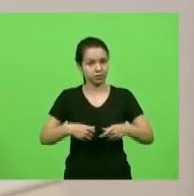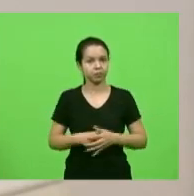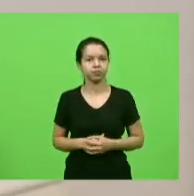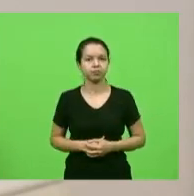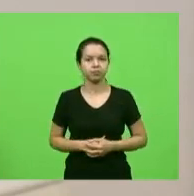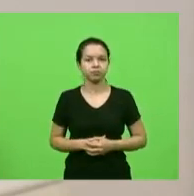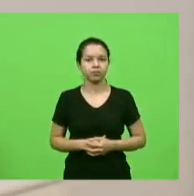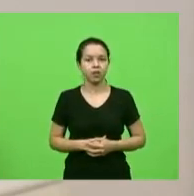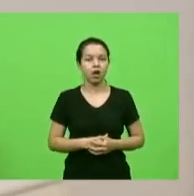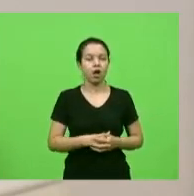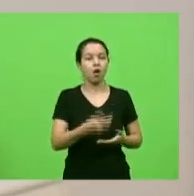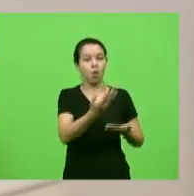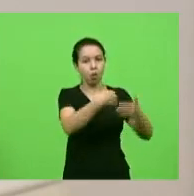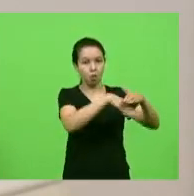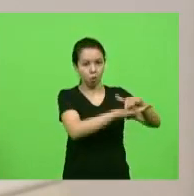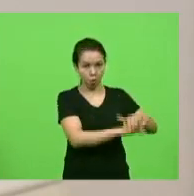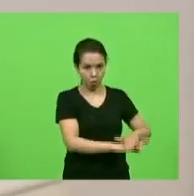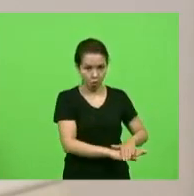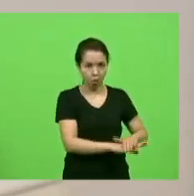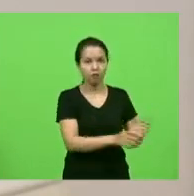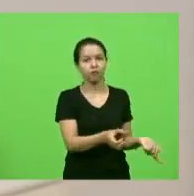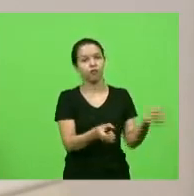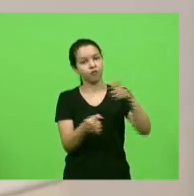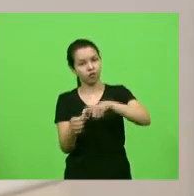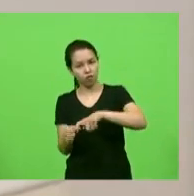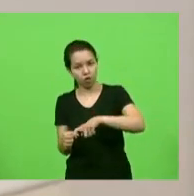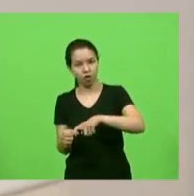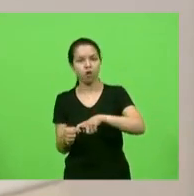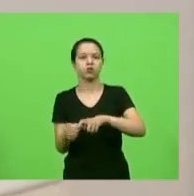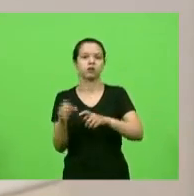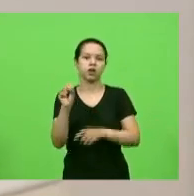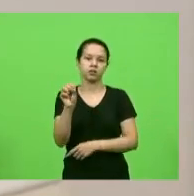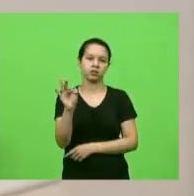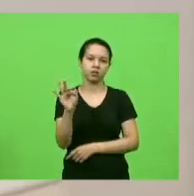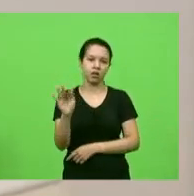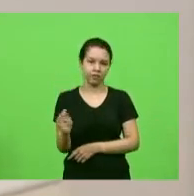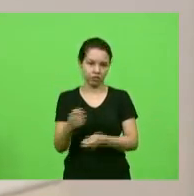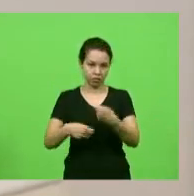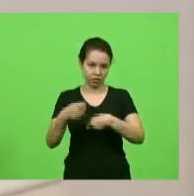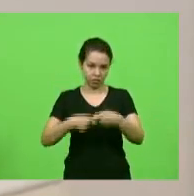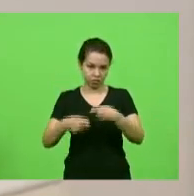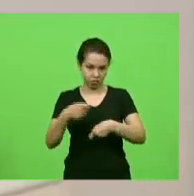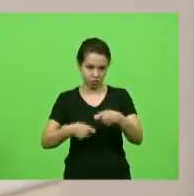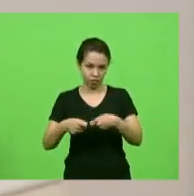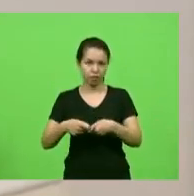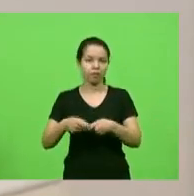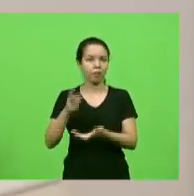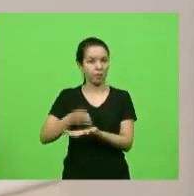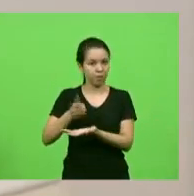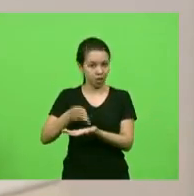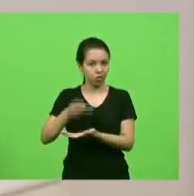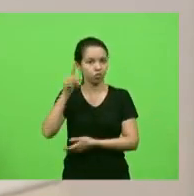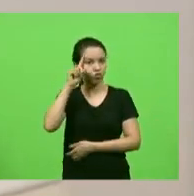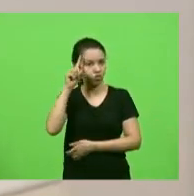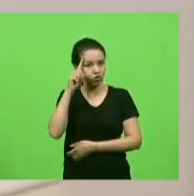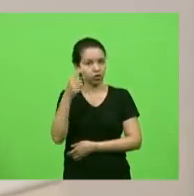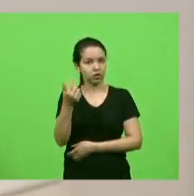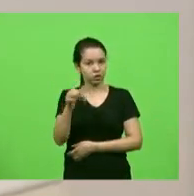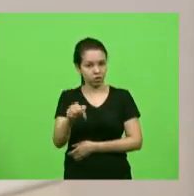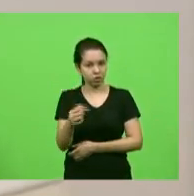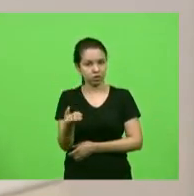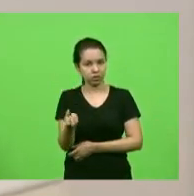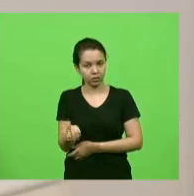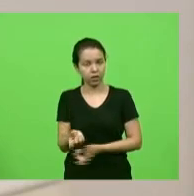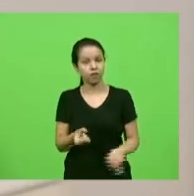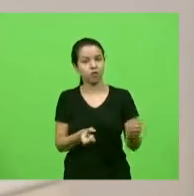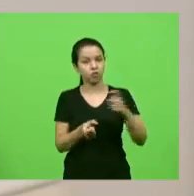retornaram à Superintendência de Gestão Administrativa no mesmo dia, às 17h28, que realizou a juntada de duas